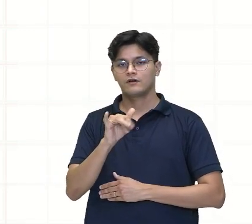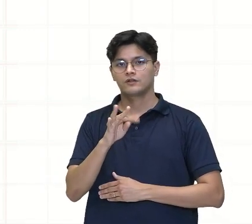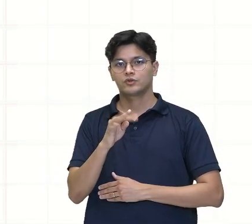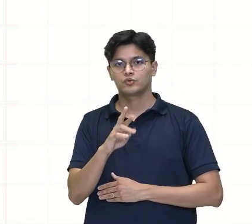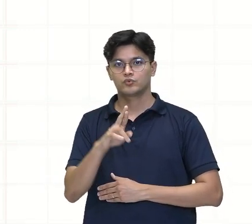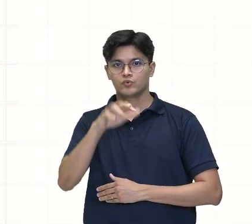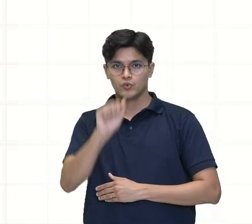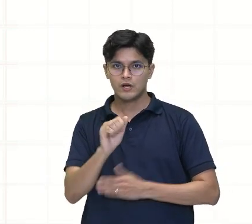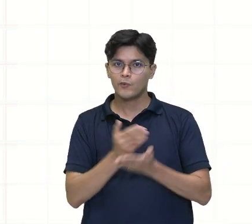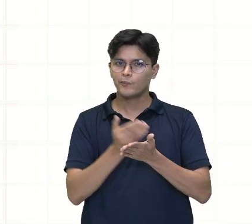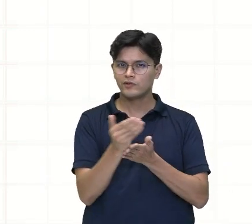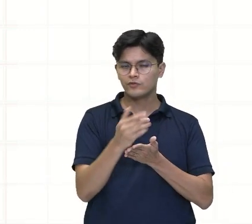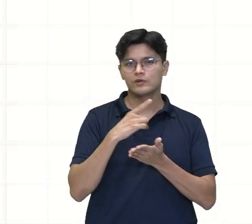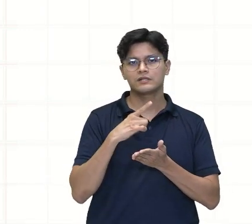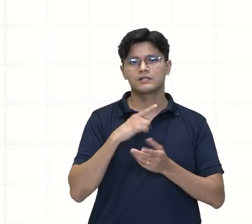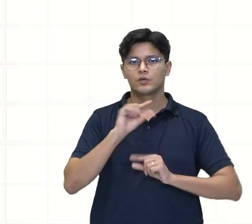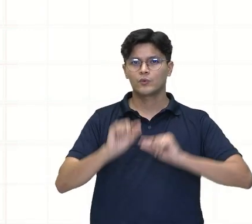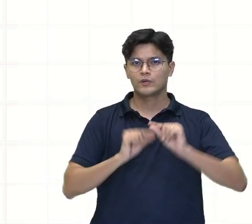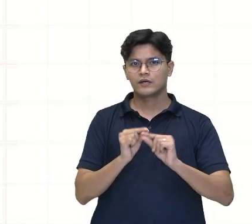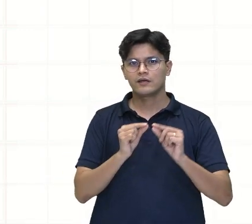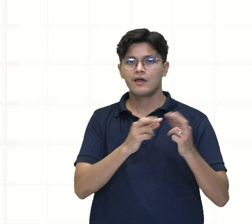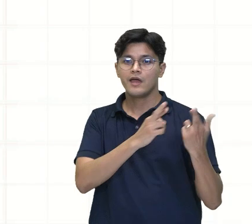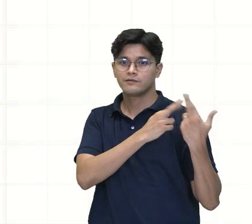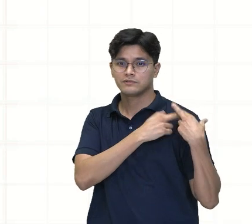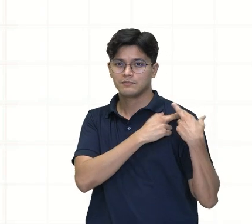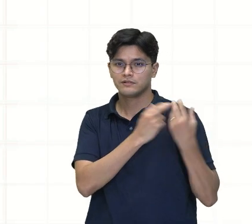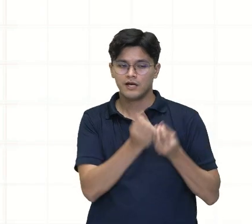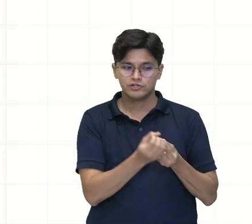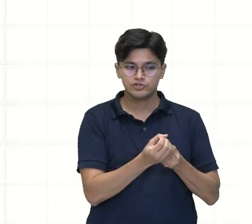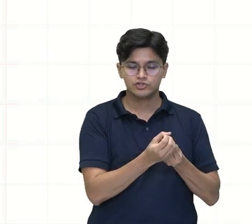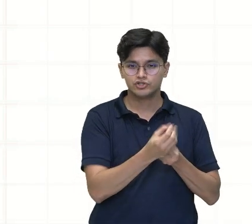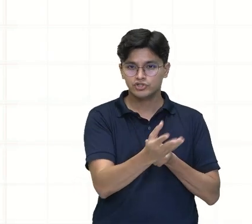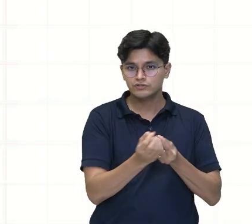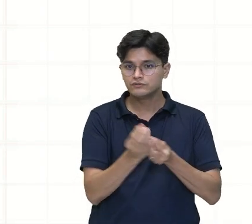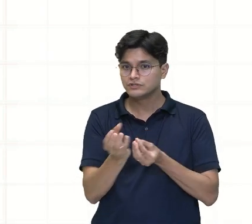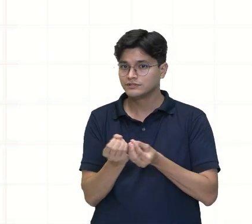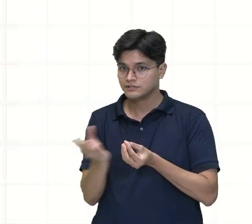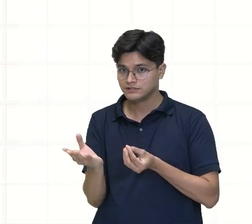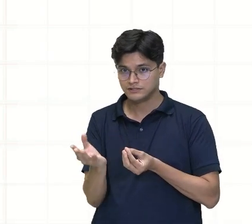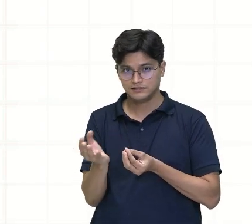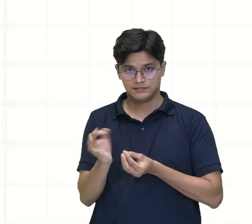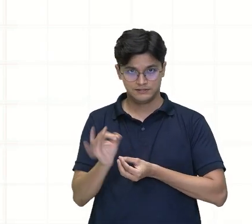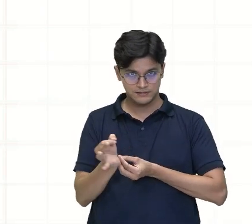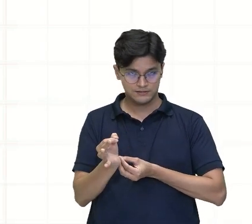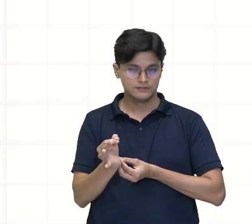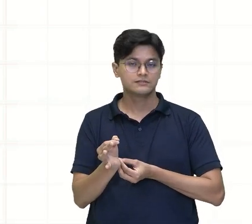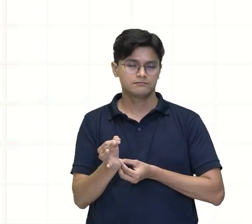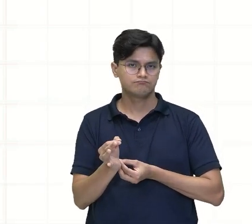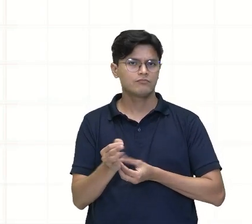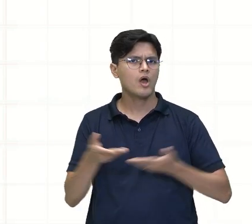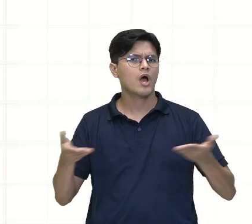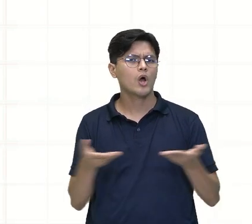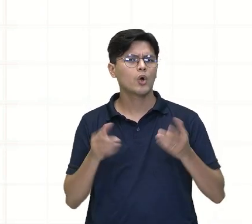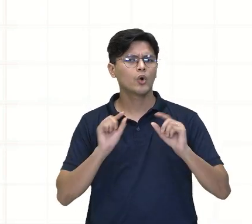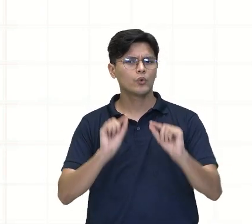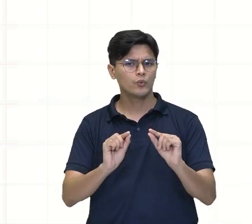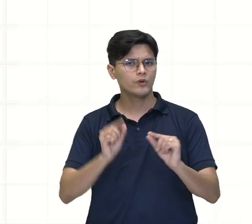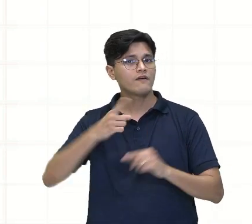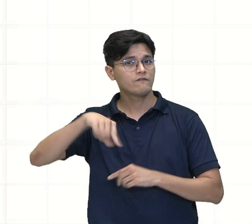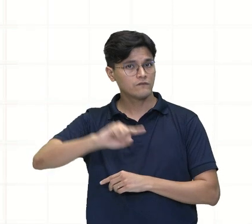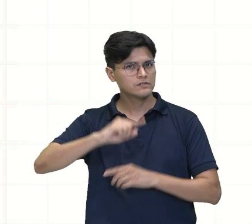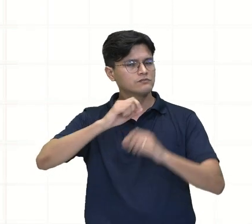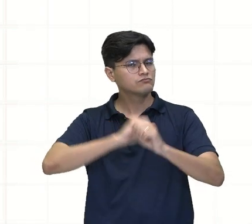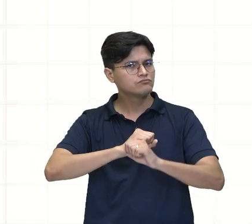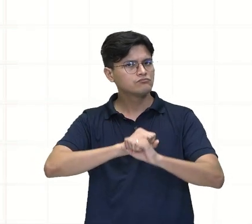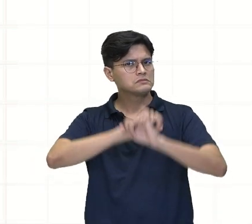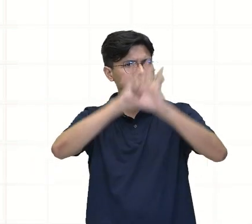máquinas simples no processo produtivo, certo? Para ilustrar melhor essa questão do trabalho artesanal,